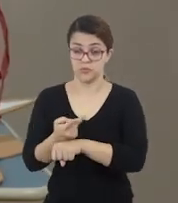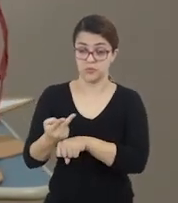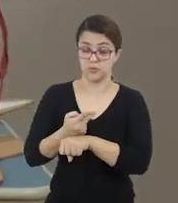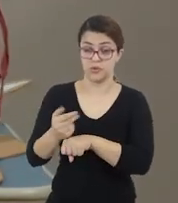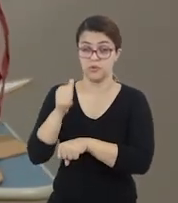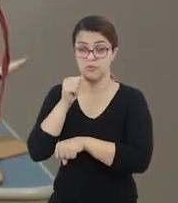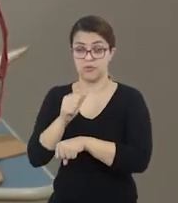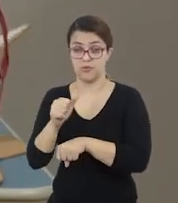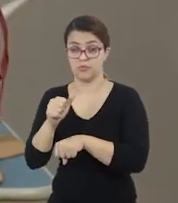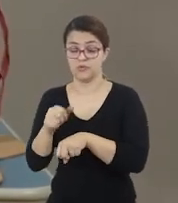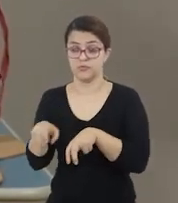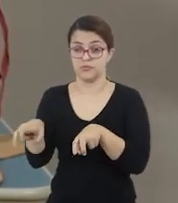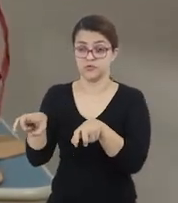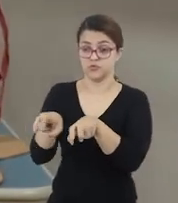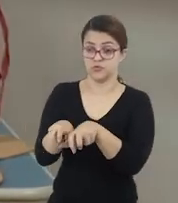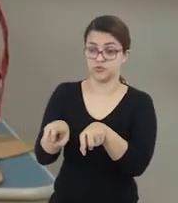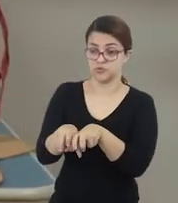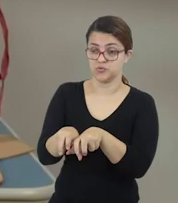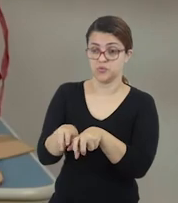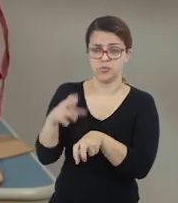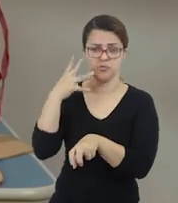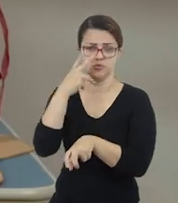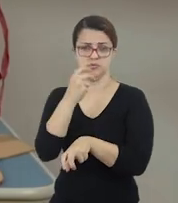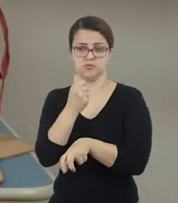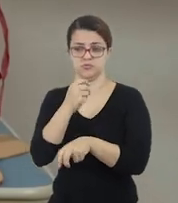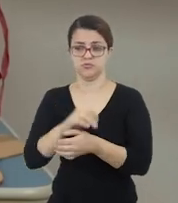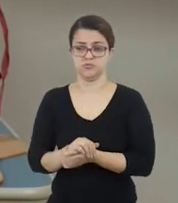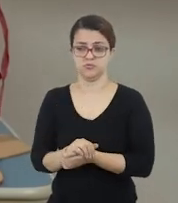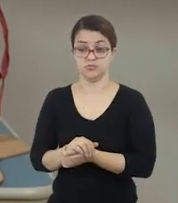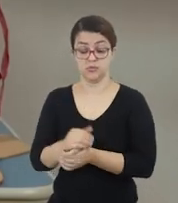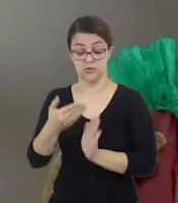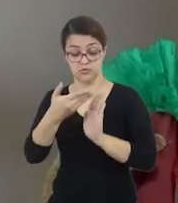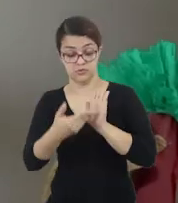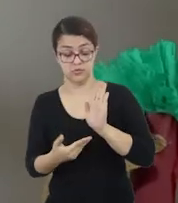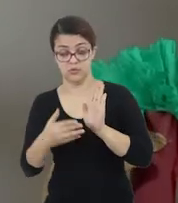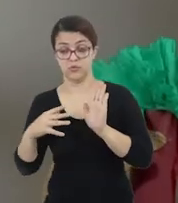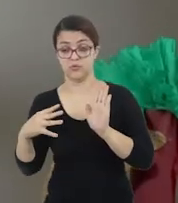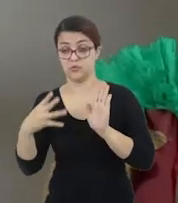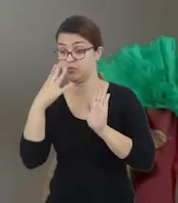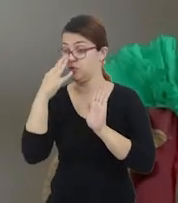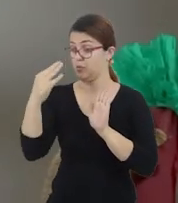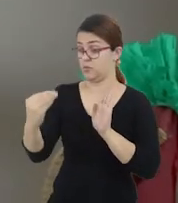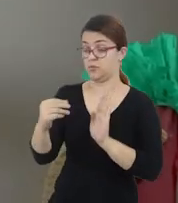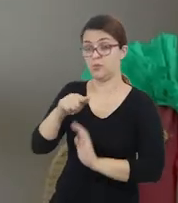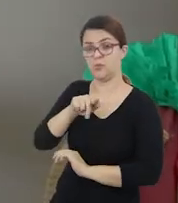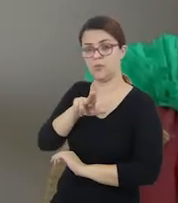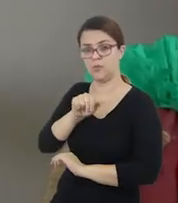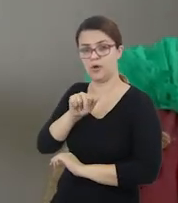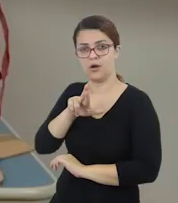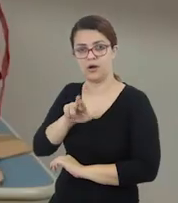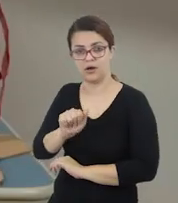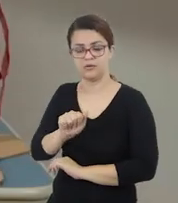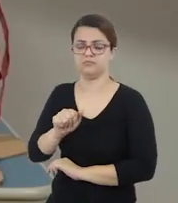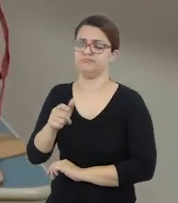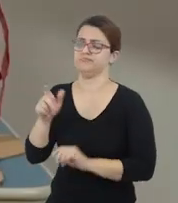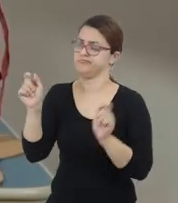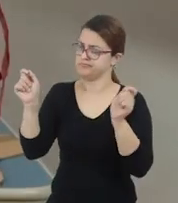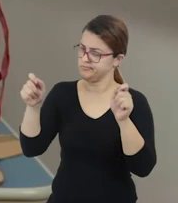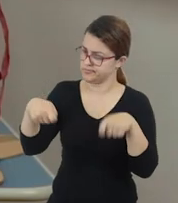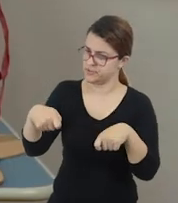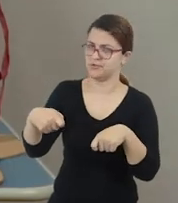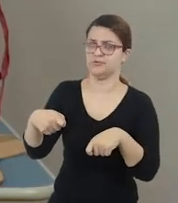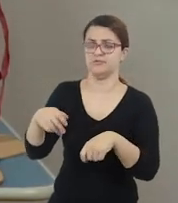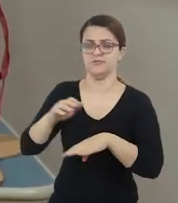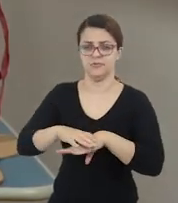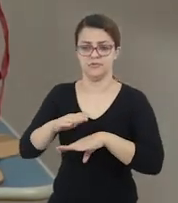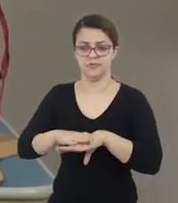que bonitinho que ele fica. Então esse aqui é o nosso lobo-guará, tá bom? Tenho certeza que vocês vão conseguir